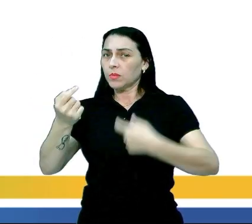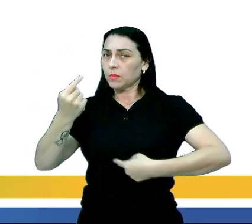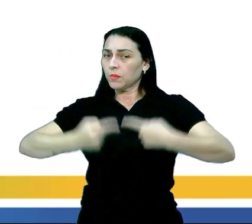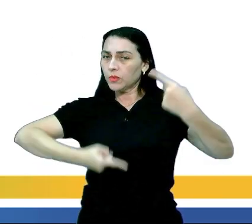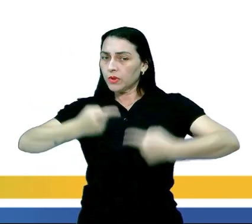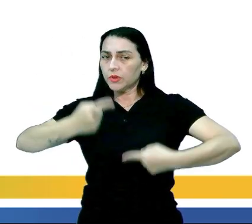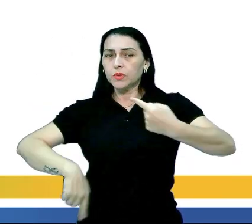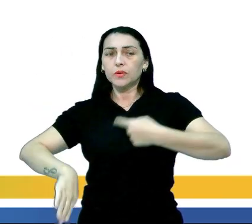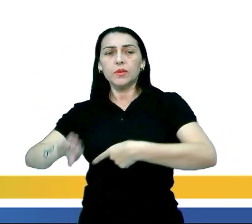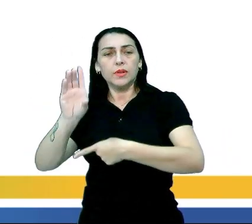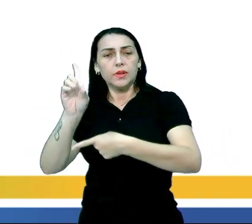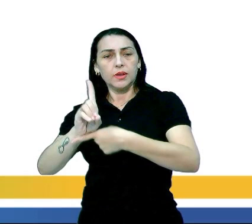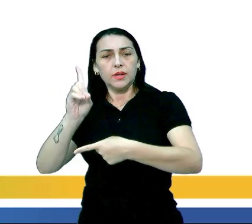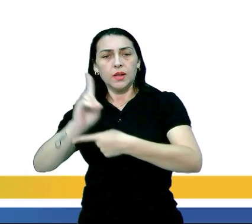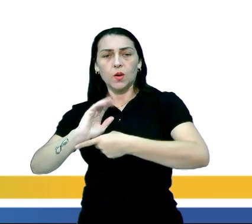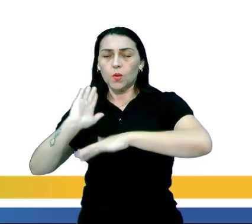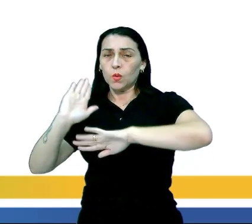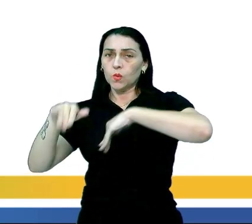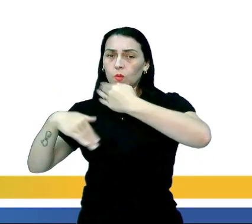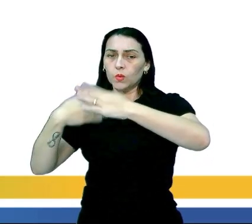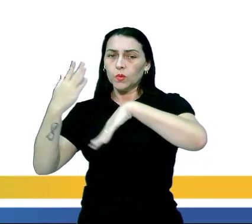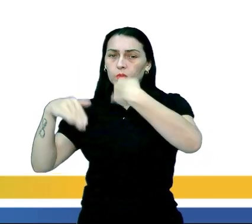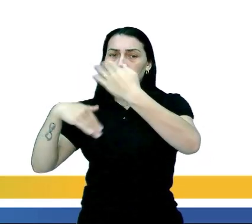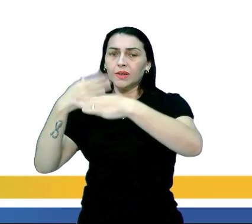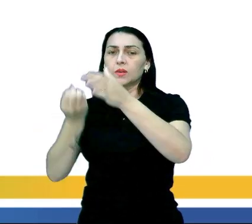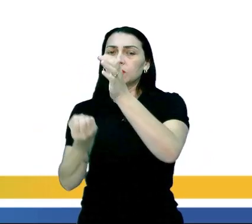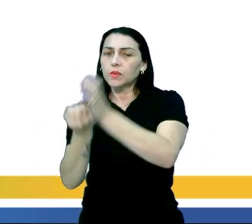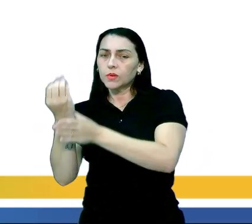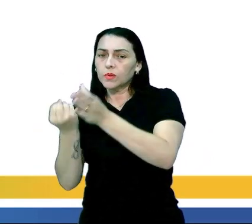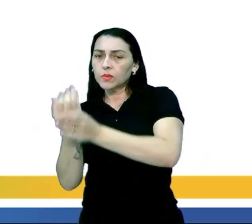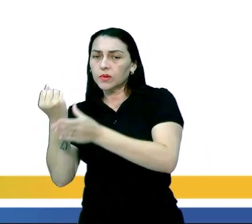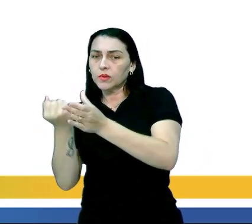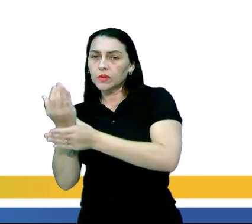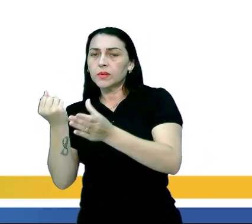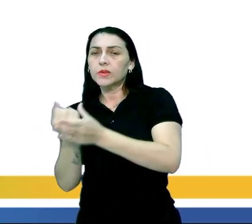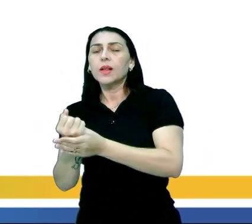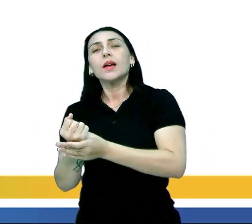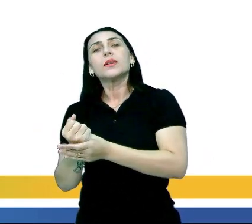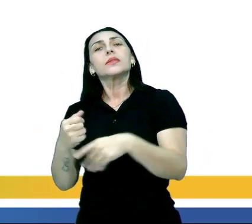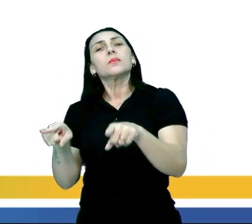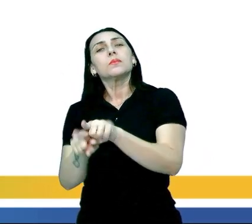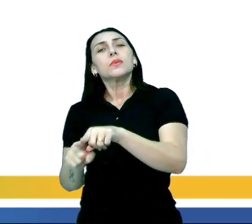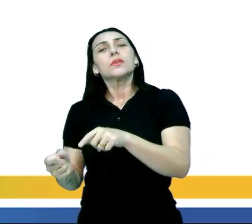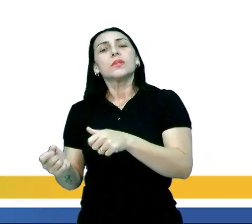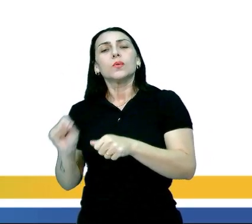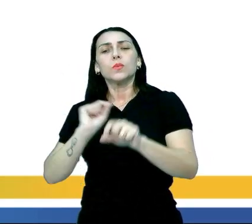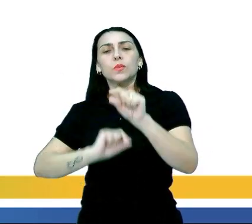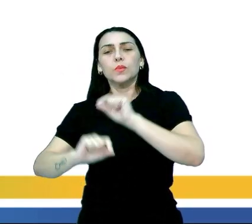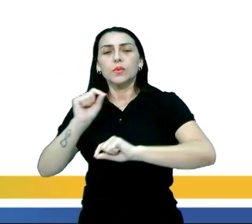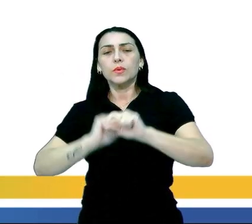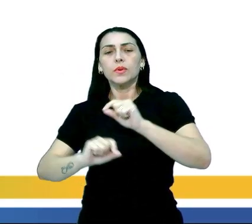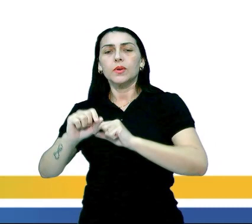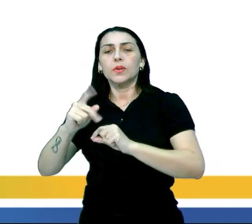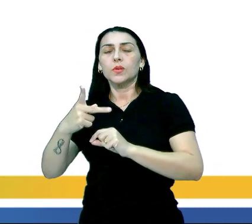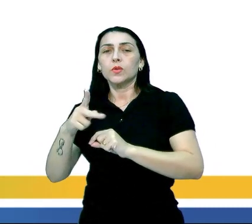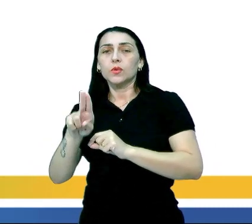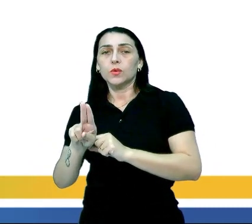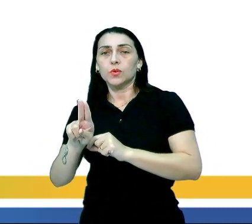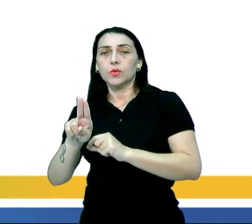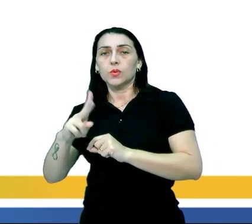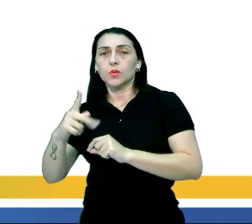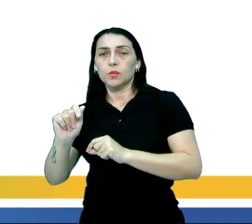um tema político. Letra D, o desenvolvimento das forças produtivas suplanta